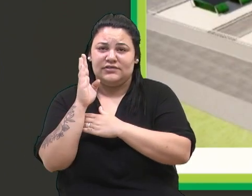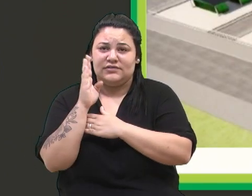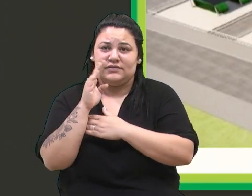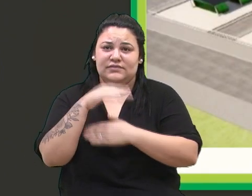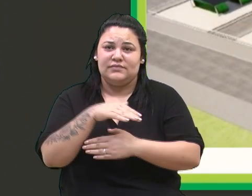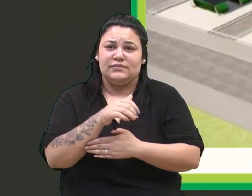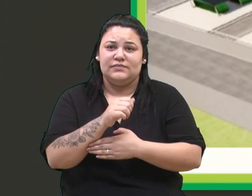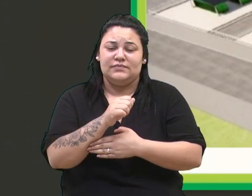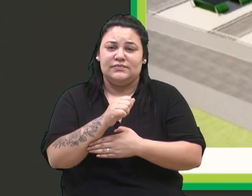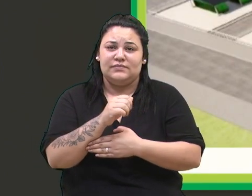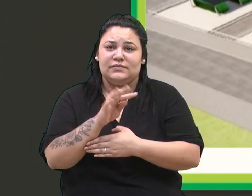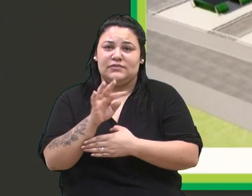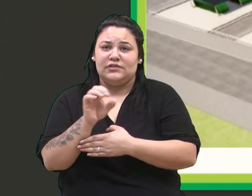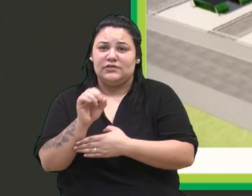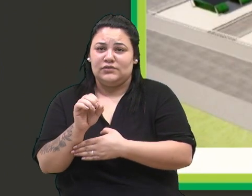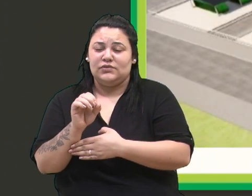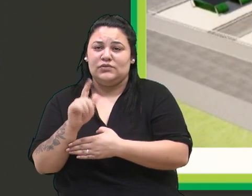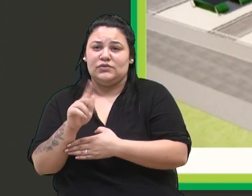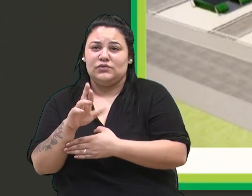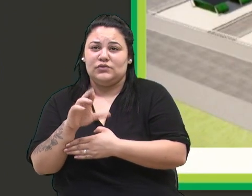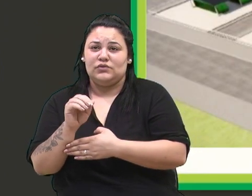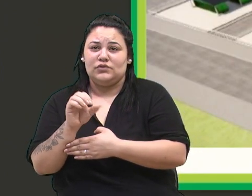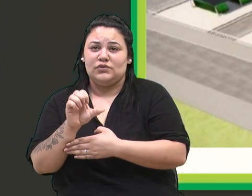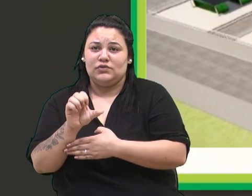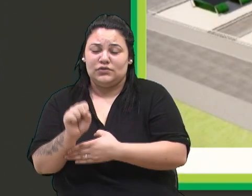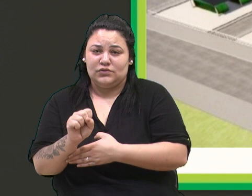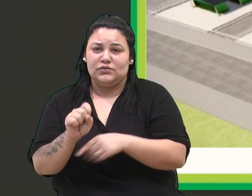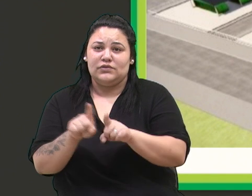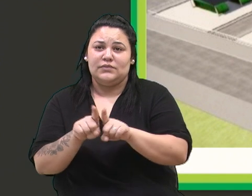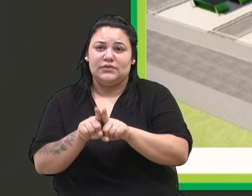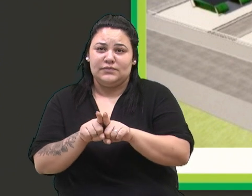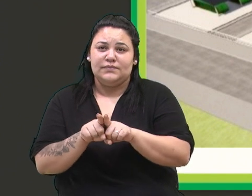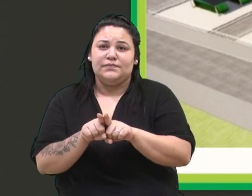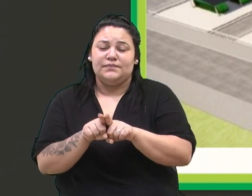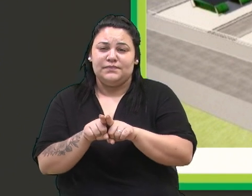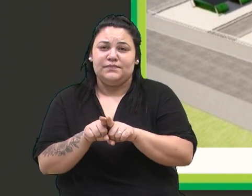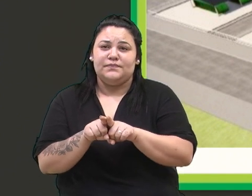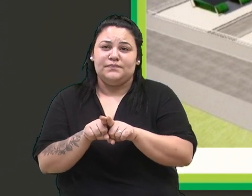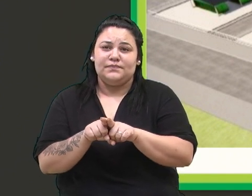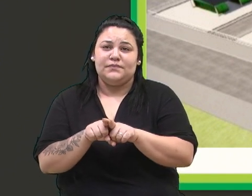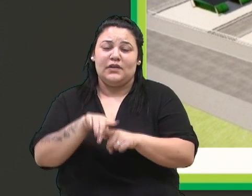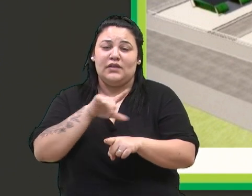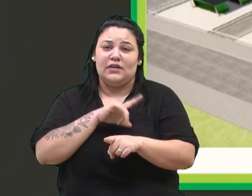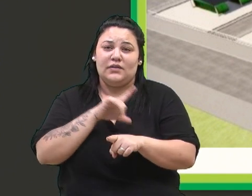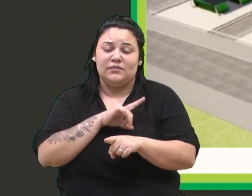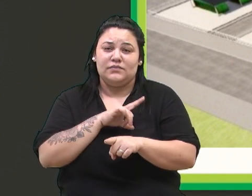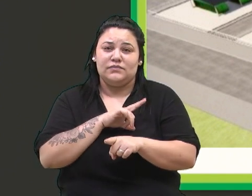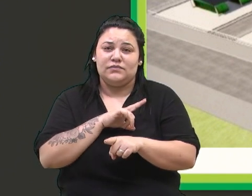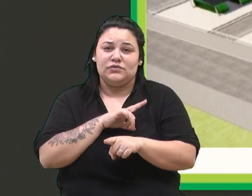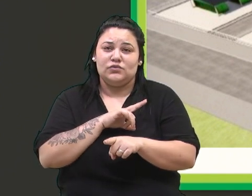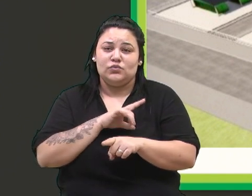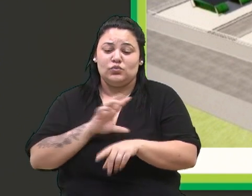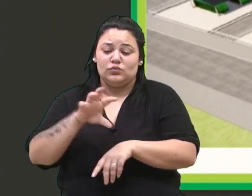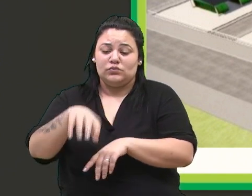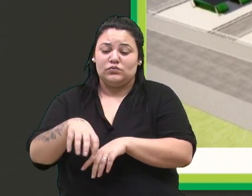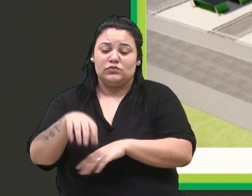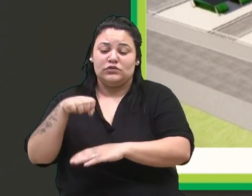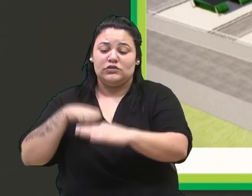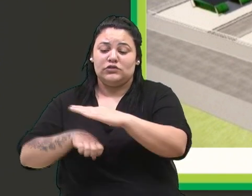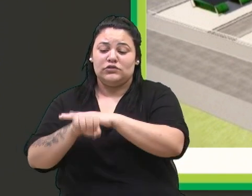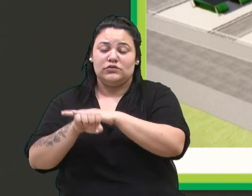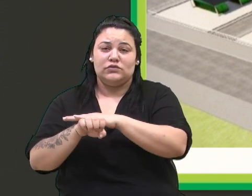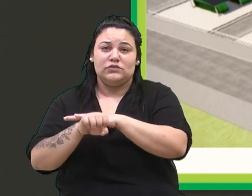da Bahia, enfim, que vai para vários lugares do país. Nós temos um depósito lá que só num ano saiu